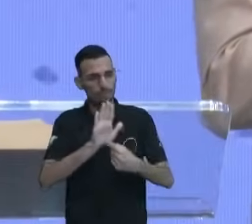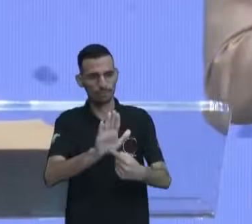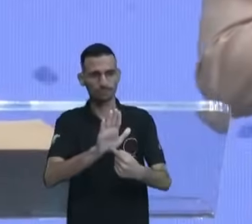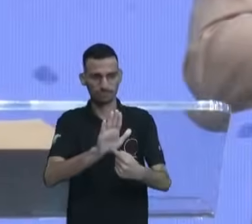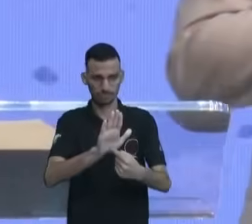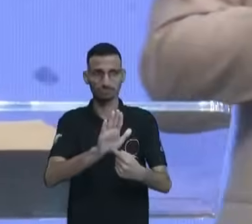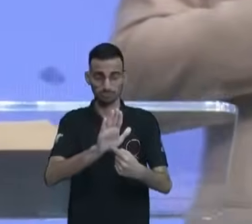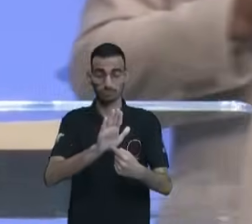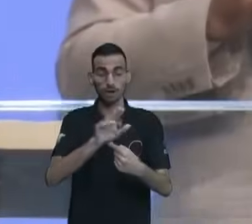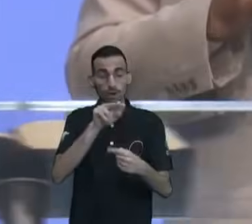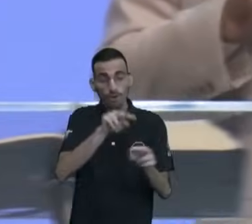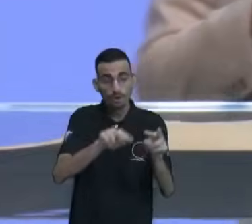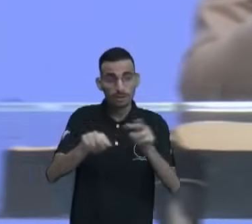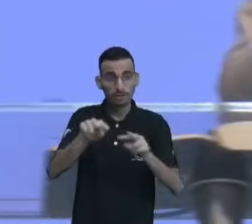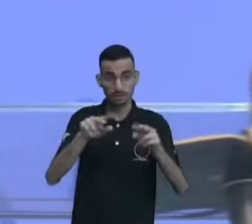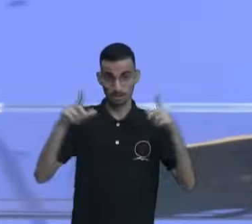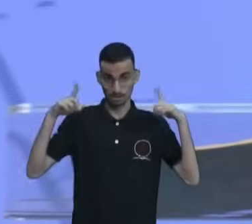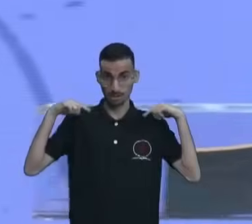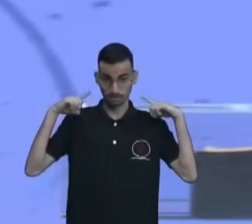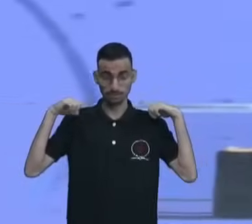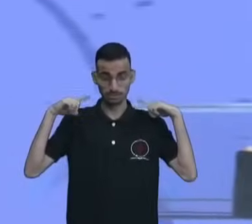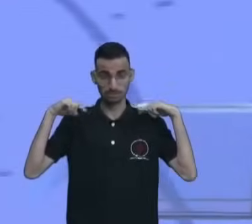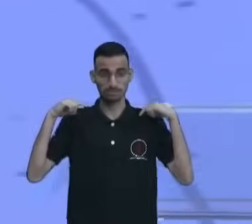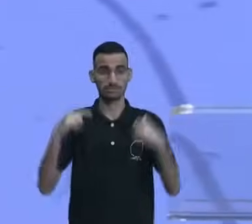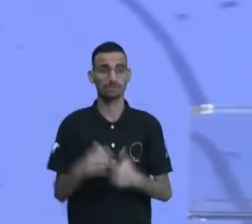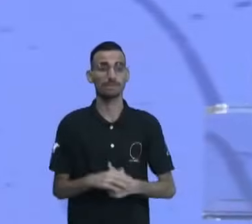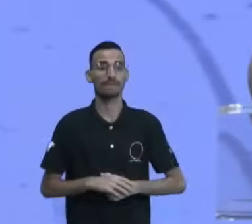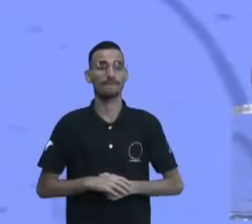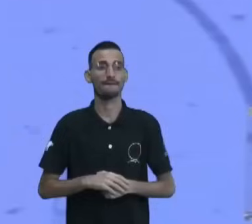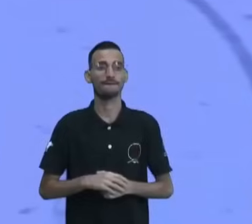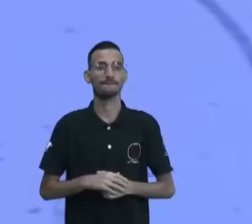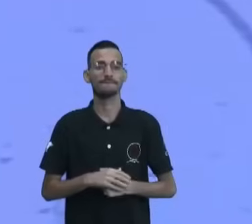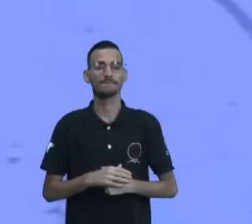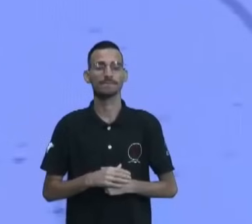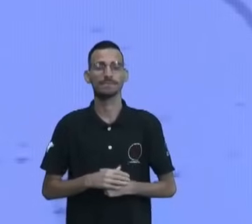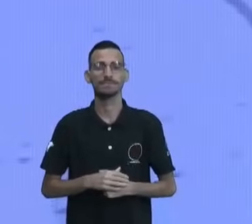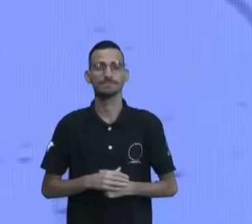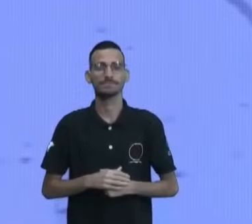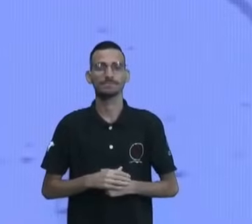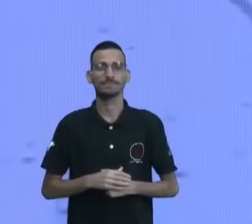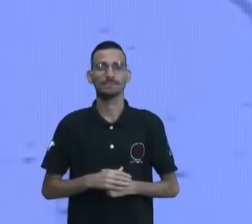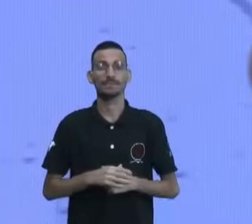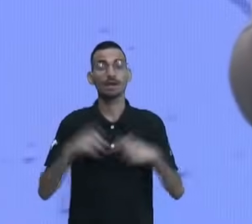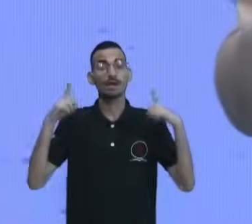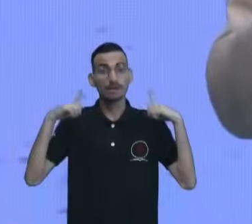de Sabedoria ele é o exemplo máximo no meu reino de bele